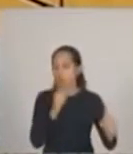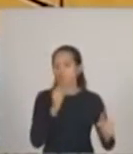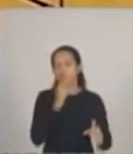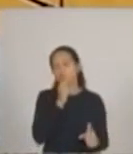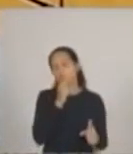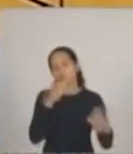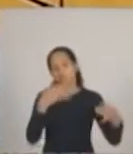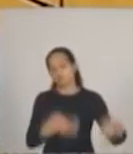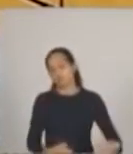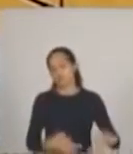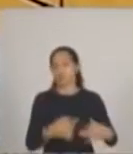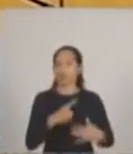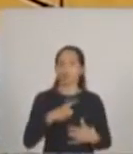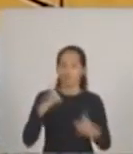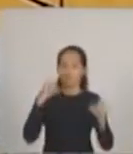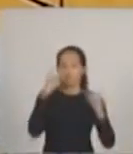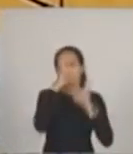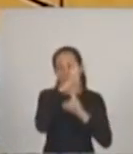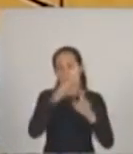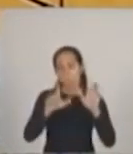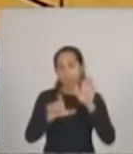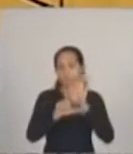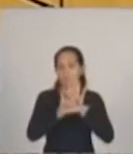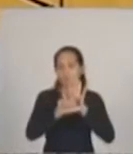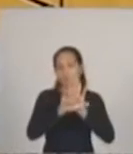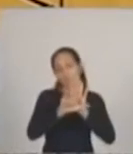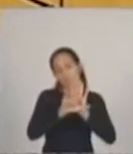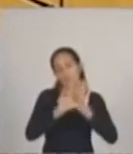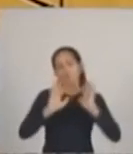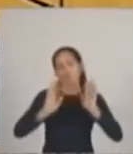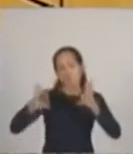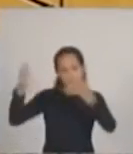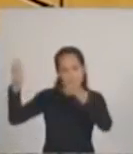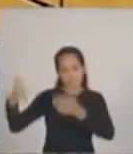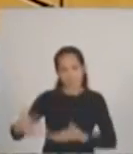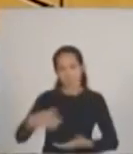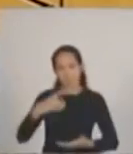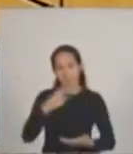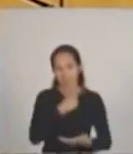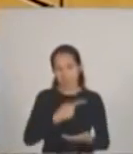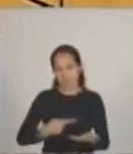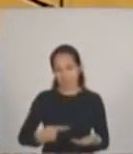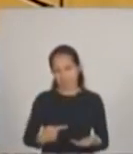Temos a dificuldade com relação à legislação, já foi colocado pelo nosso presidente